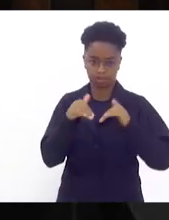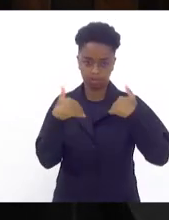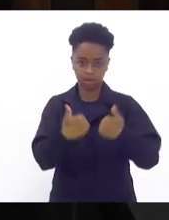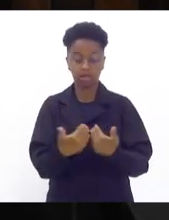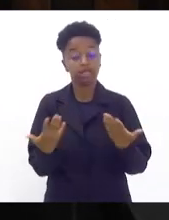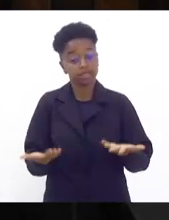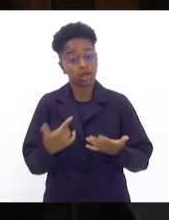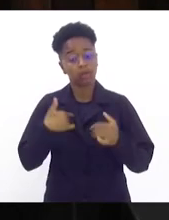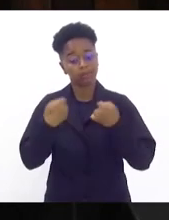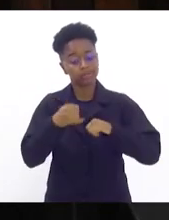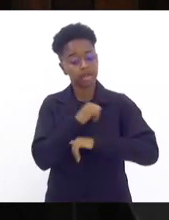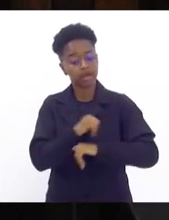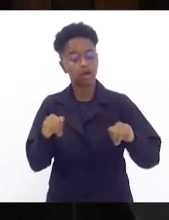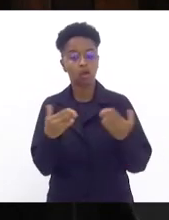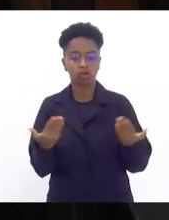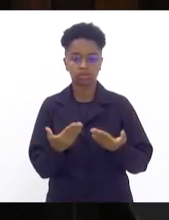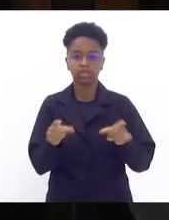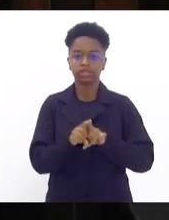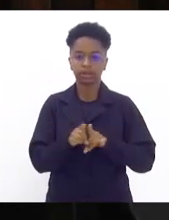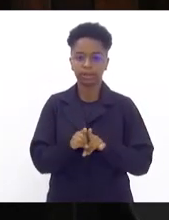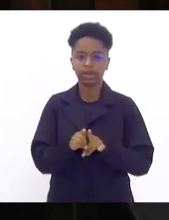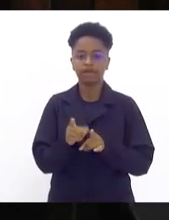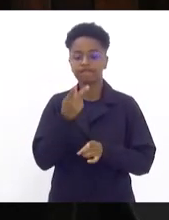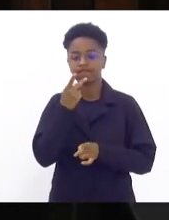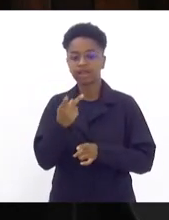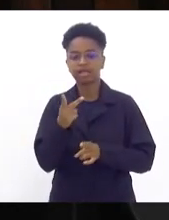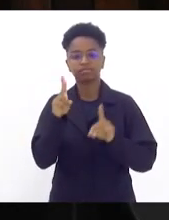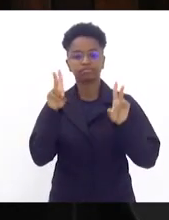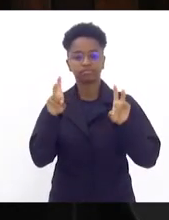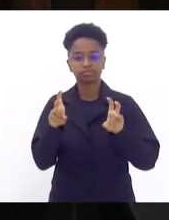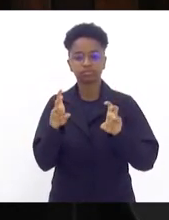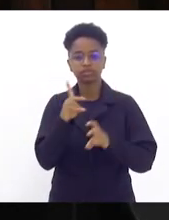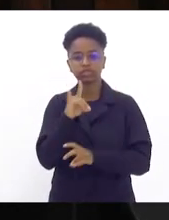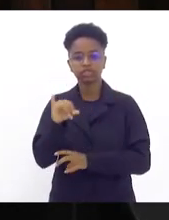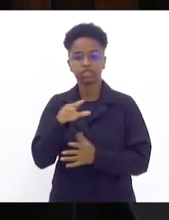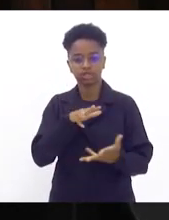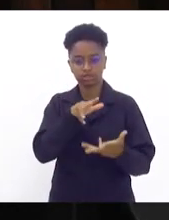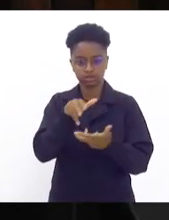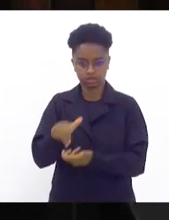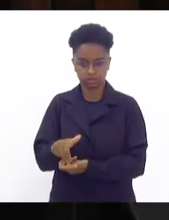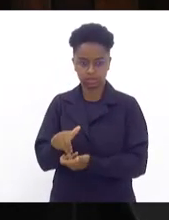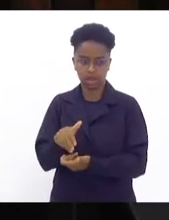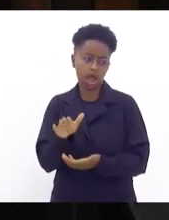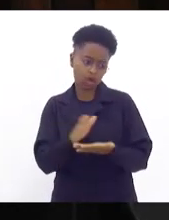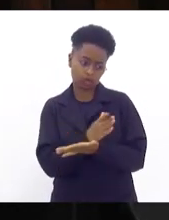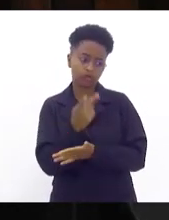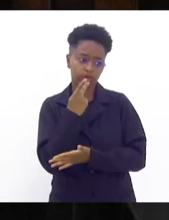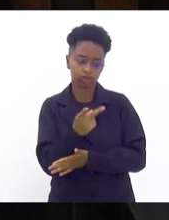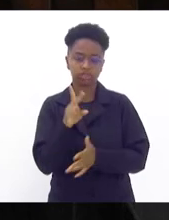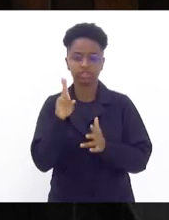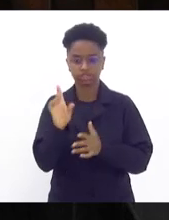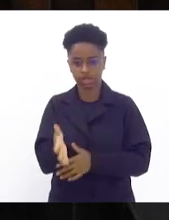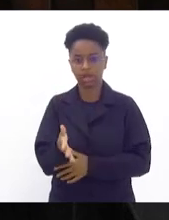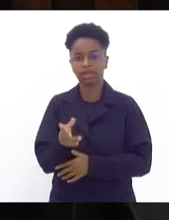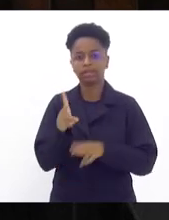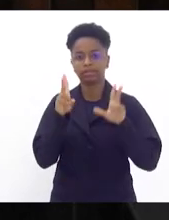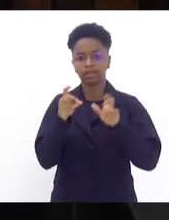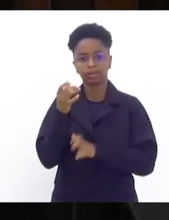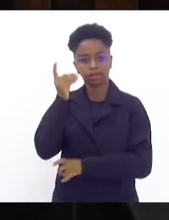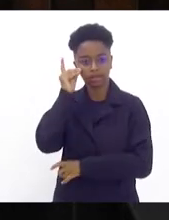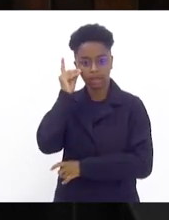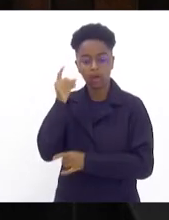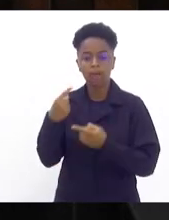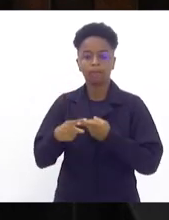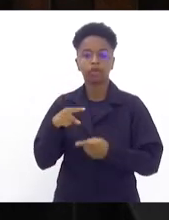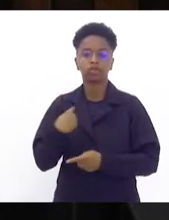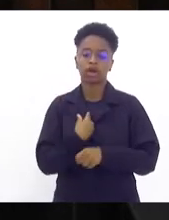também fazer uma menção especial ao Dia Internacional. Muitos deputados aqui já falaram sobre a Síndrome de Down. A gente tem